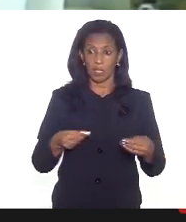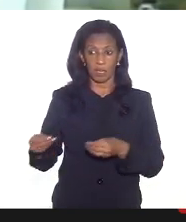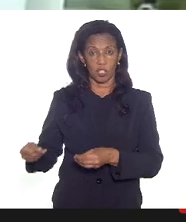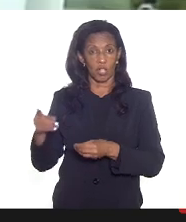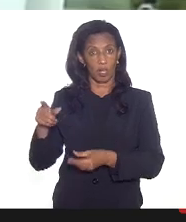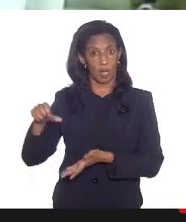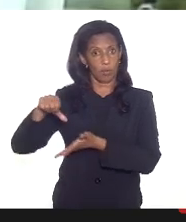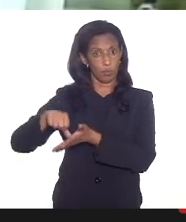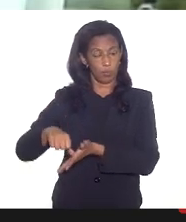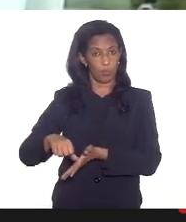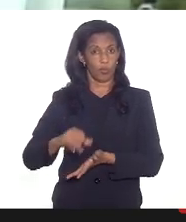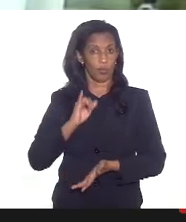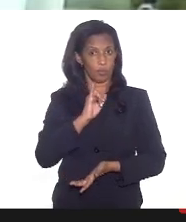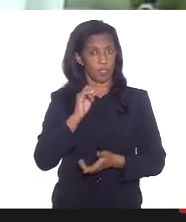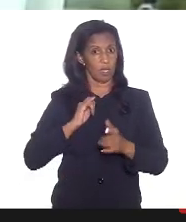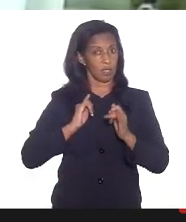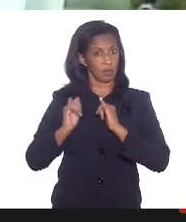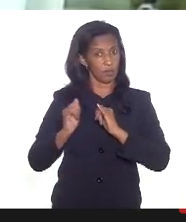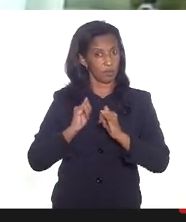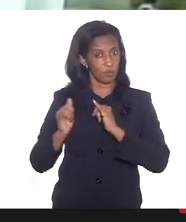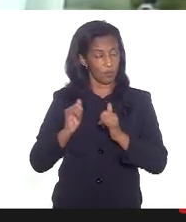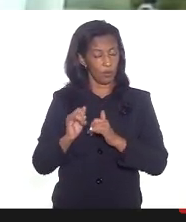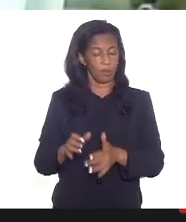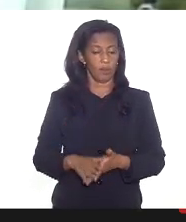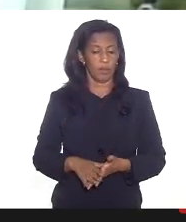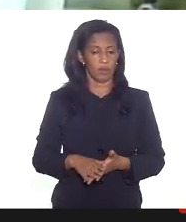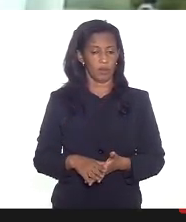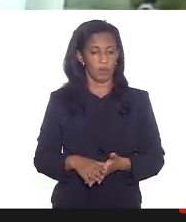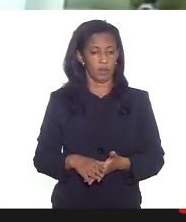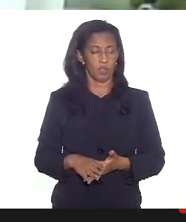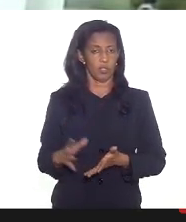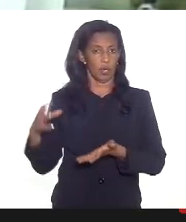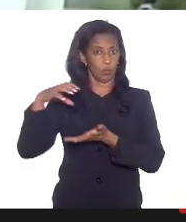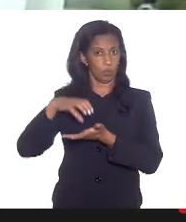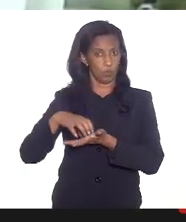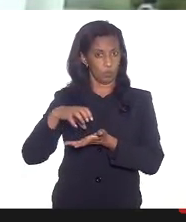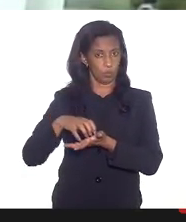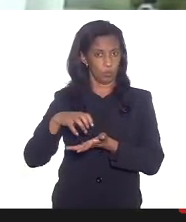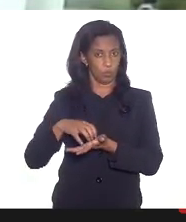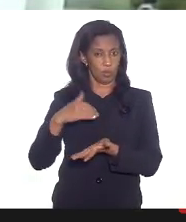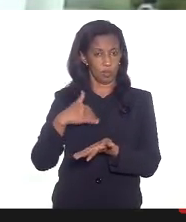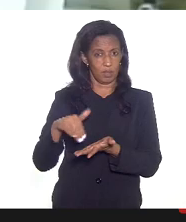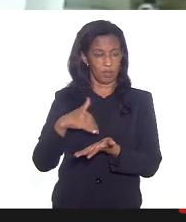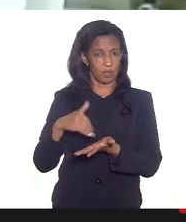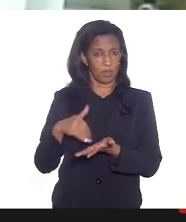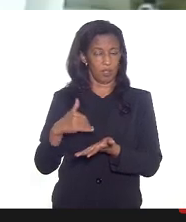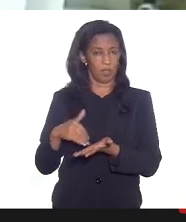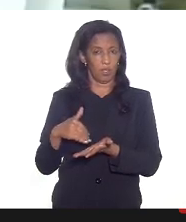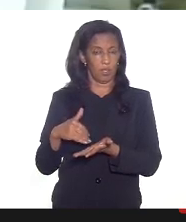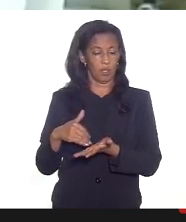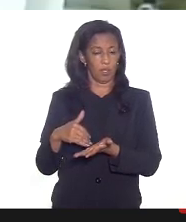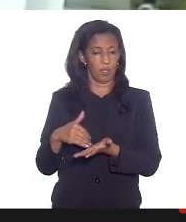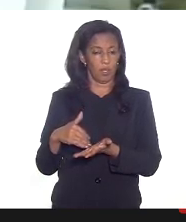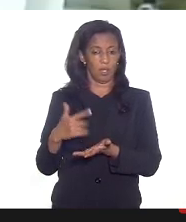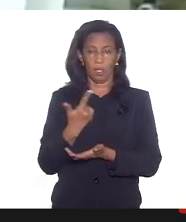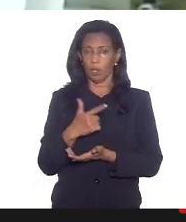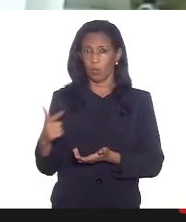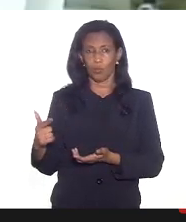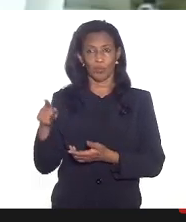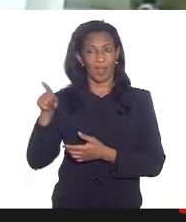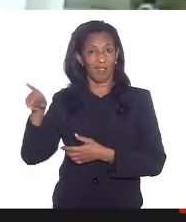então essa informação está na Nível central da secretaria municipal não está